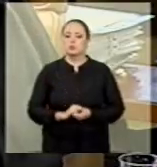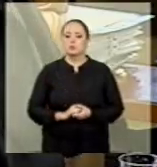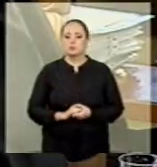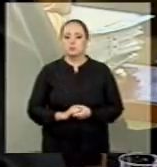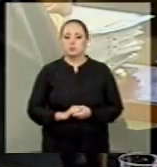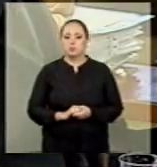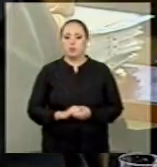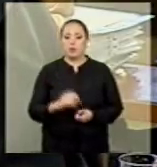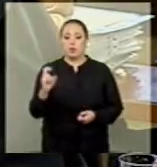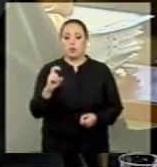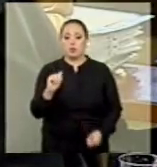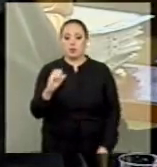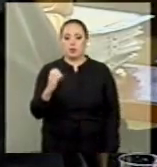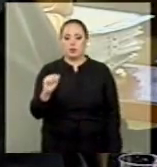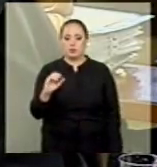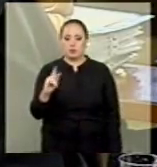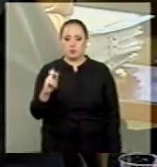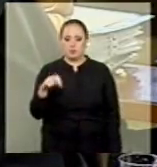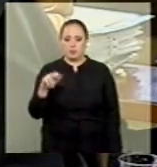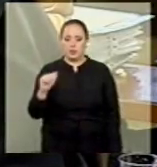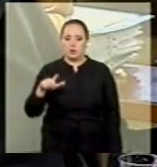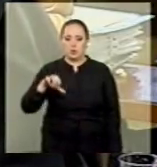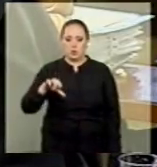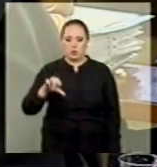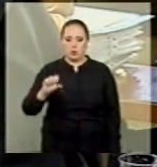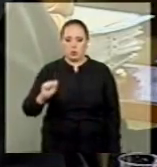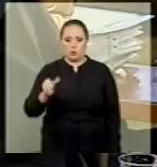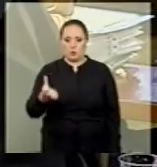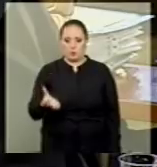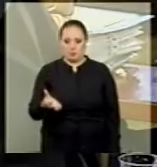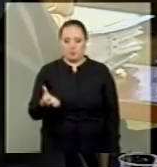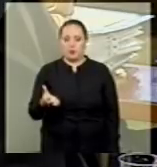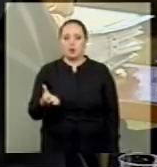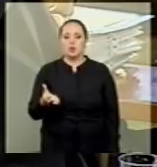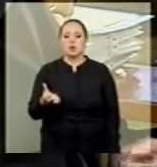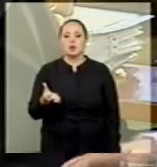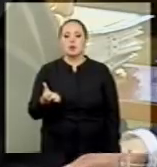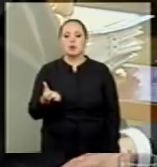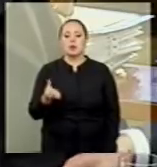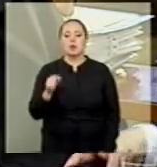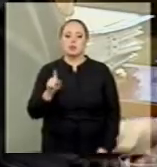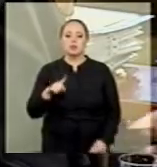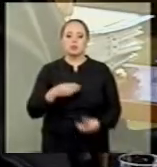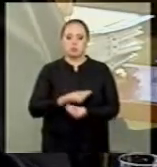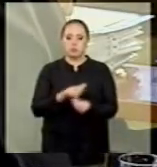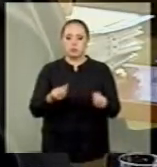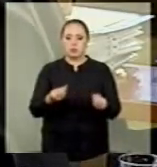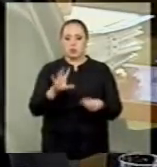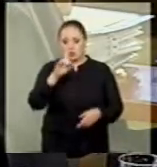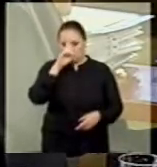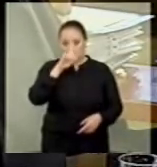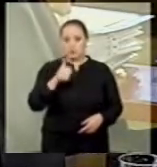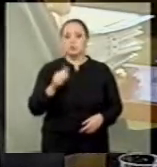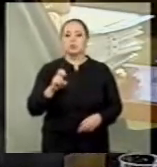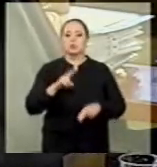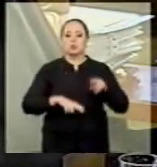Quinta ação, ação penal 986, essa distribuída em 15 de junho de